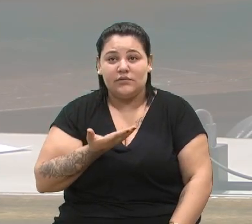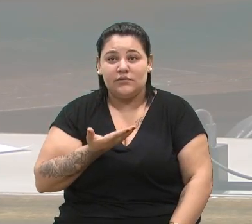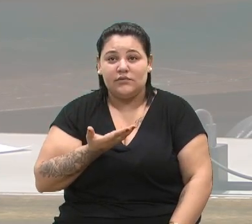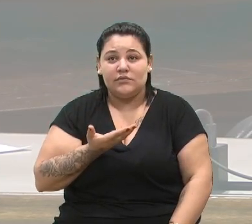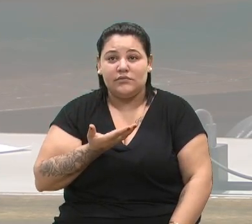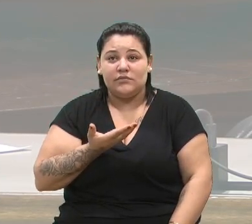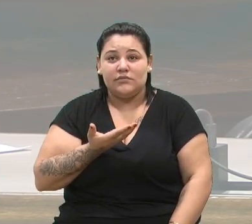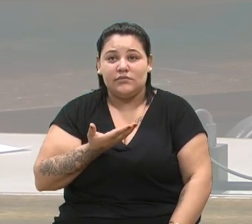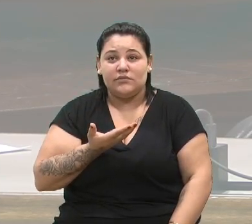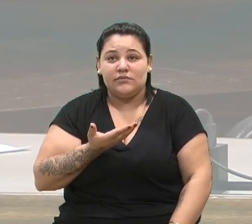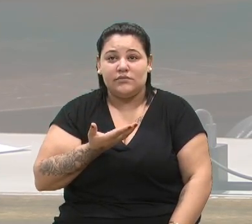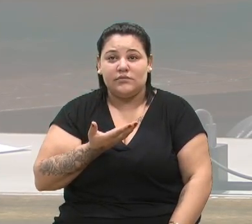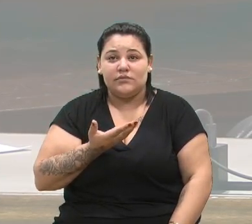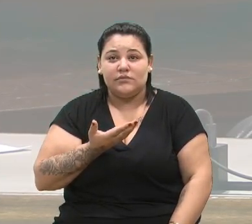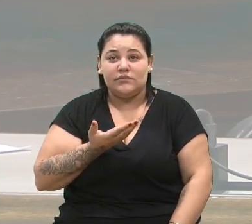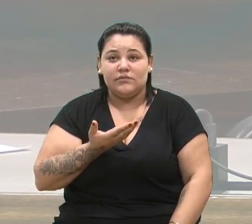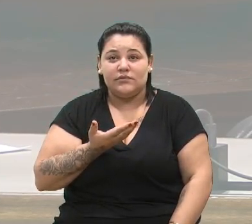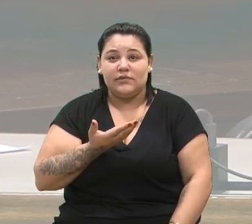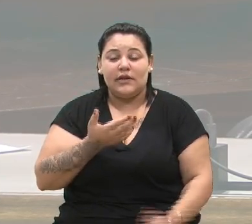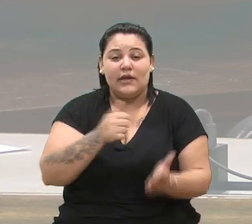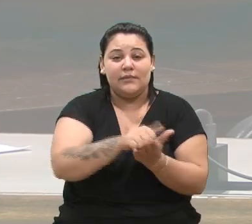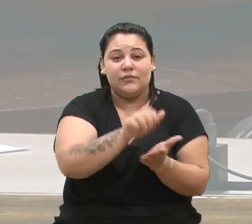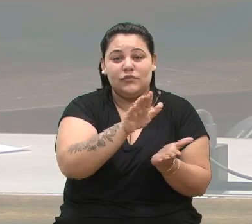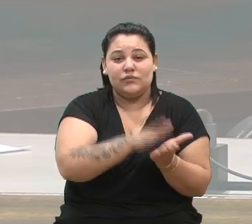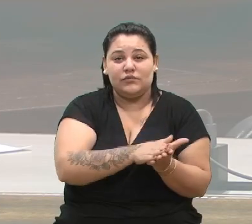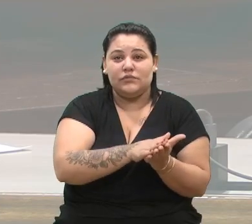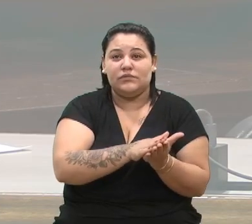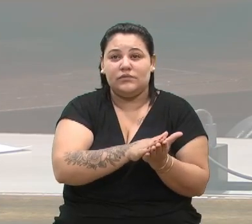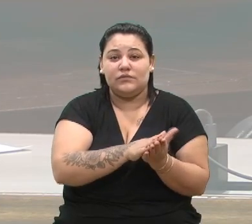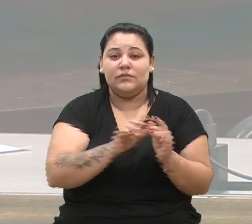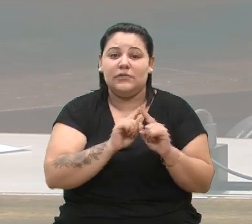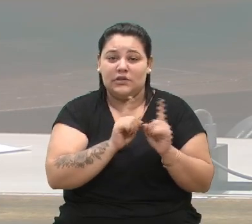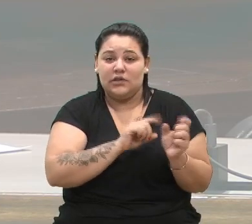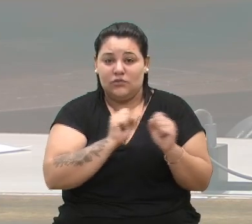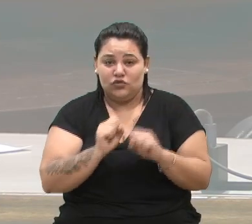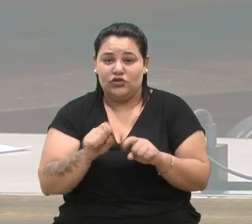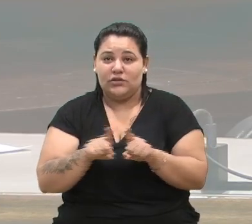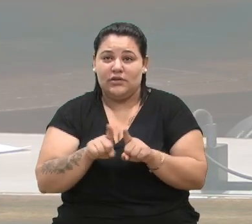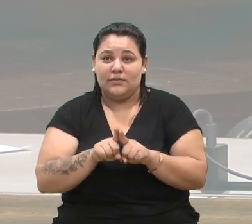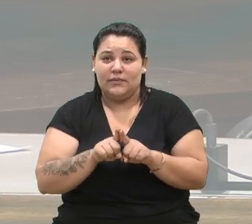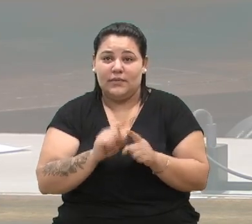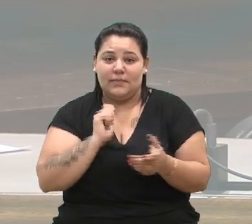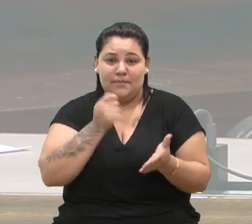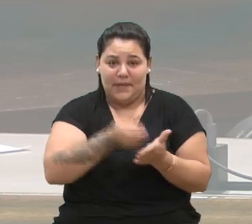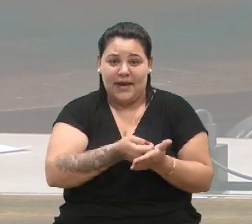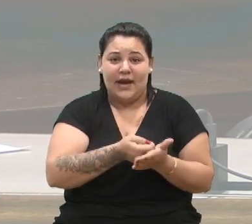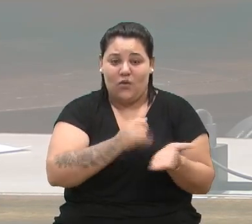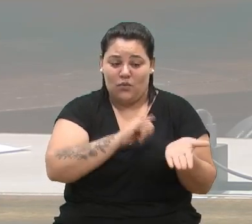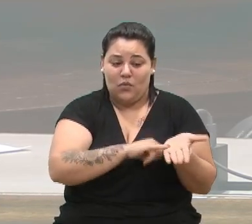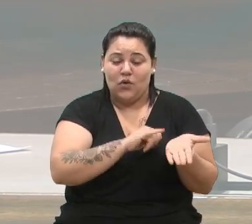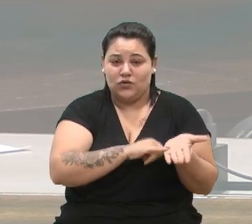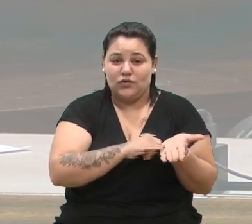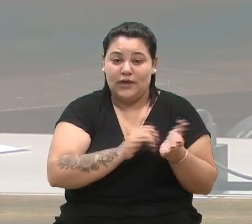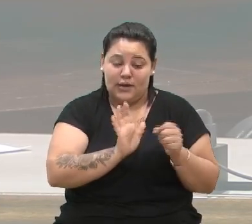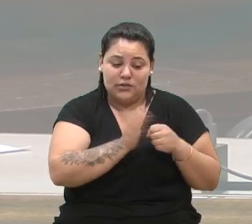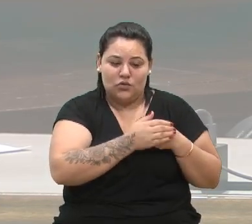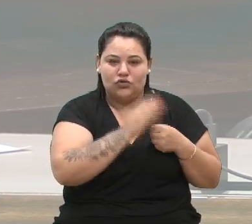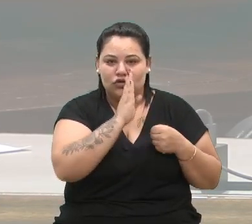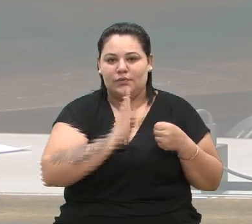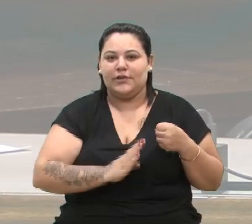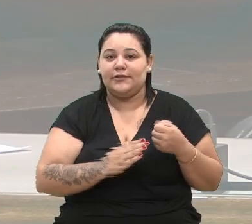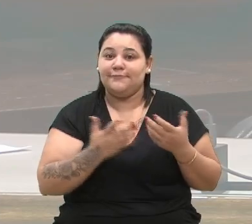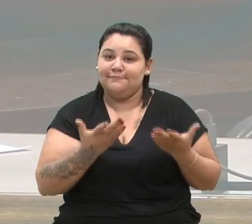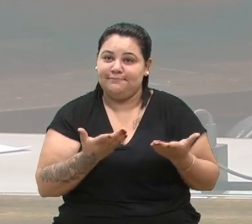pagar multas bilionárias, mas ele poderia também pagar, vereador, os impostos que ele sonega no Brasil. Ele poderia ter o mesmo fervor em